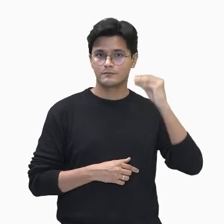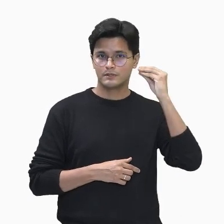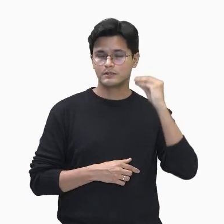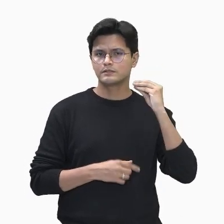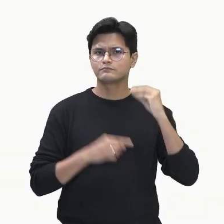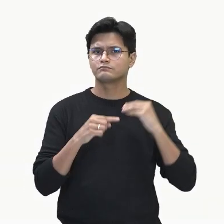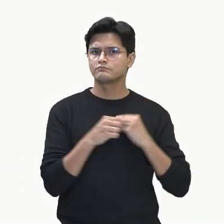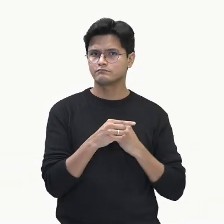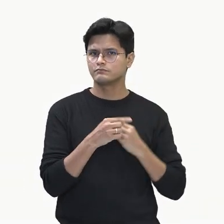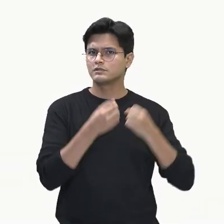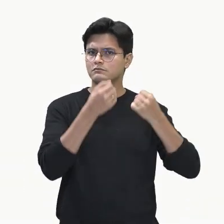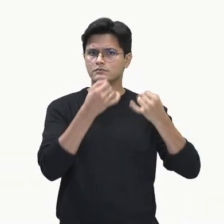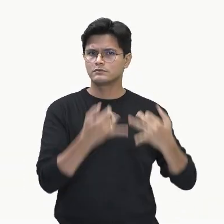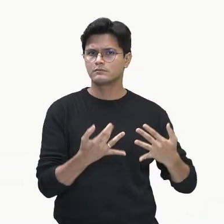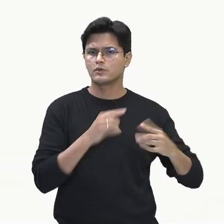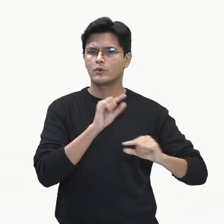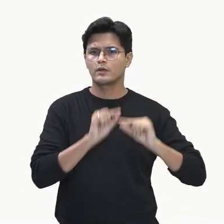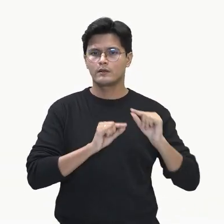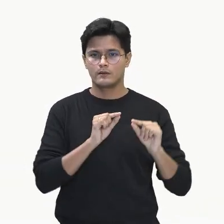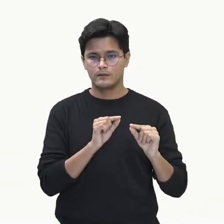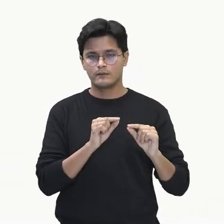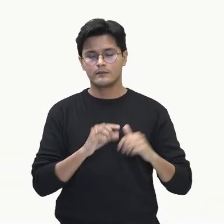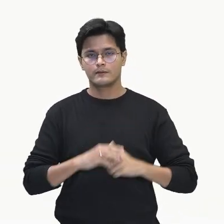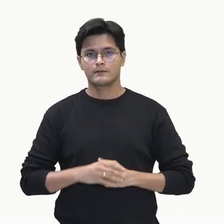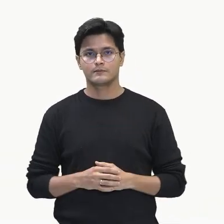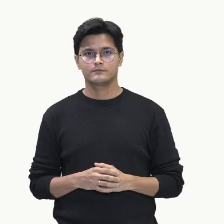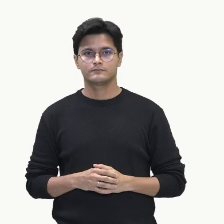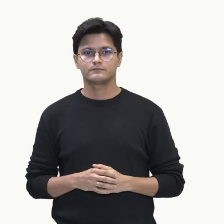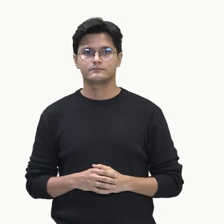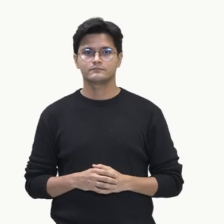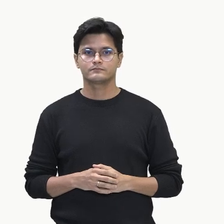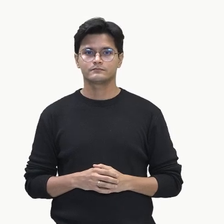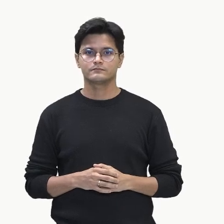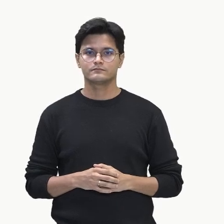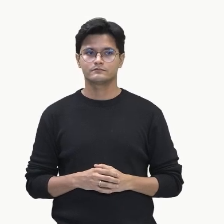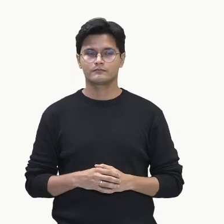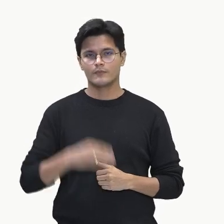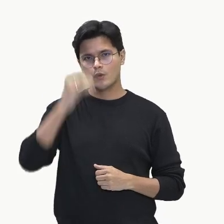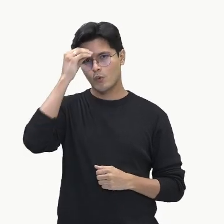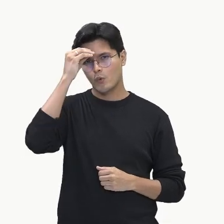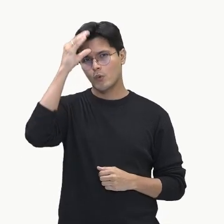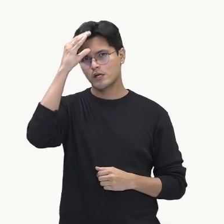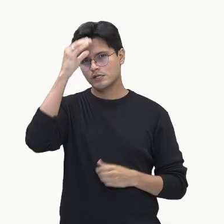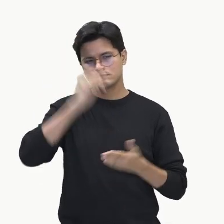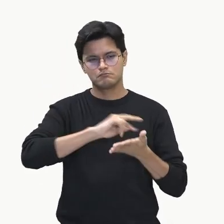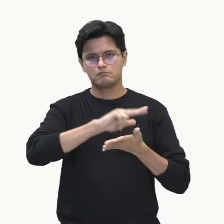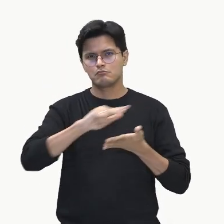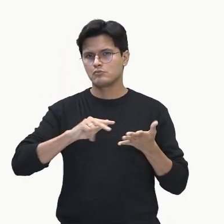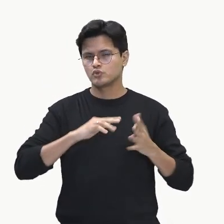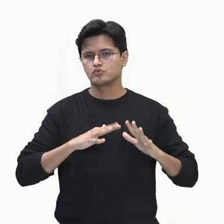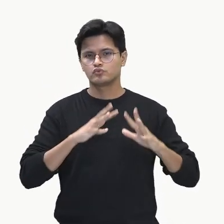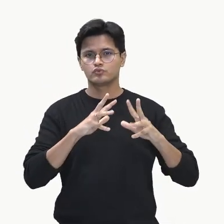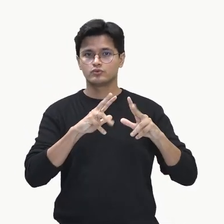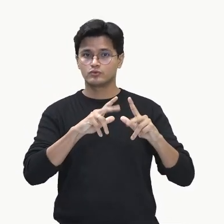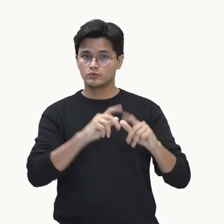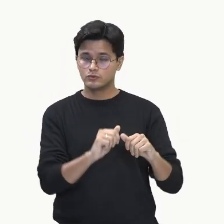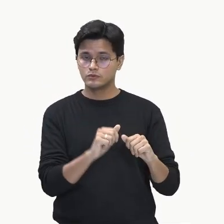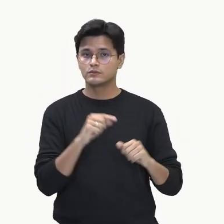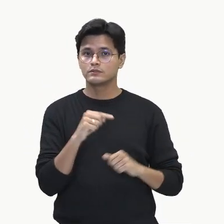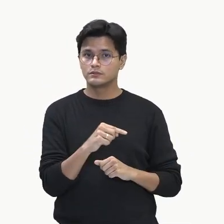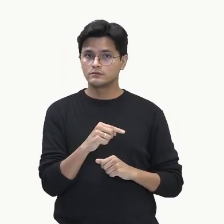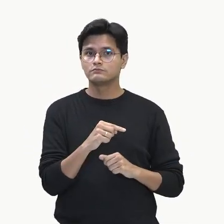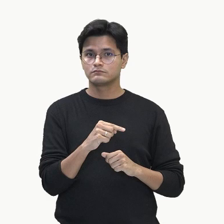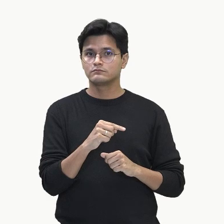é que o empirismo diz para nós? O empirismo diz assim, todo conhecimento, olha aí, né, ele